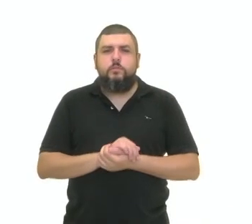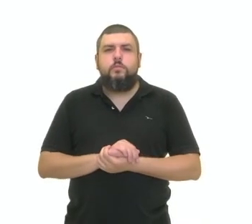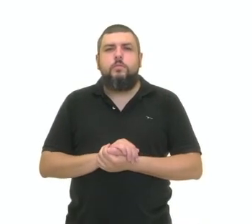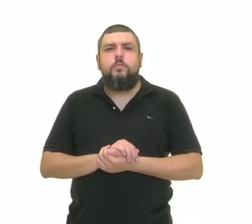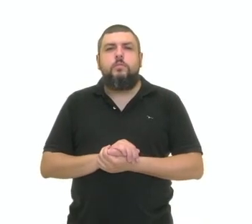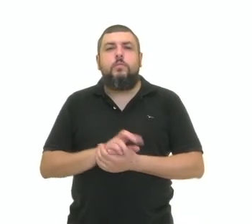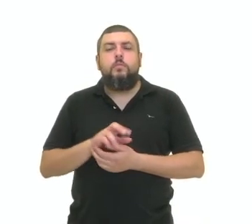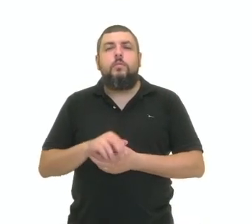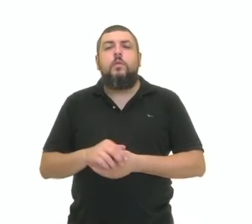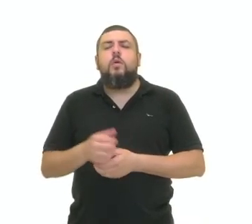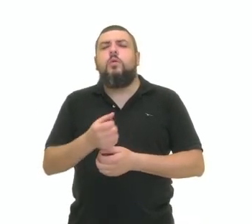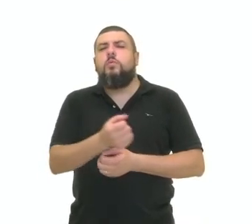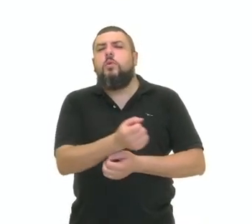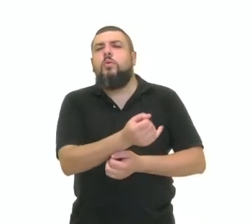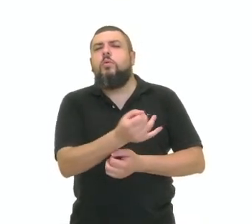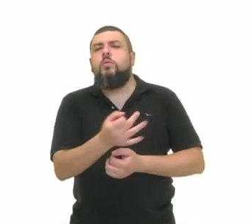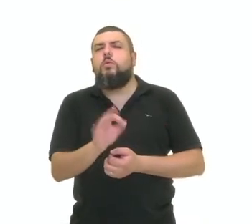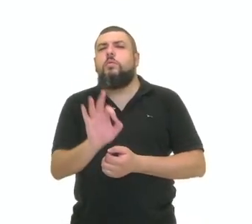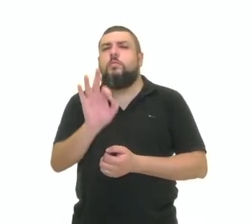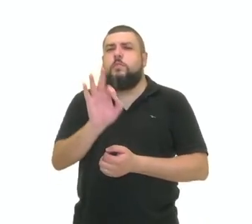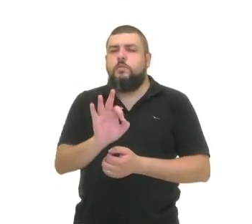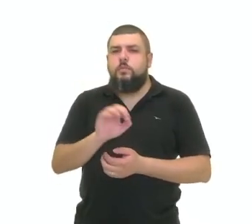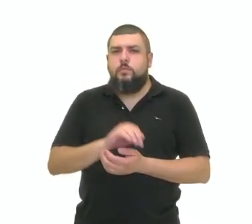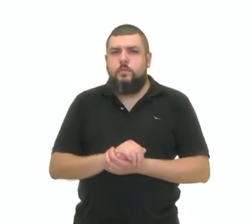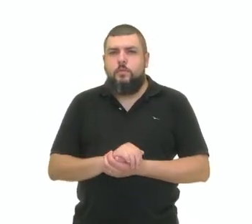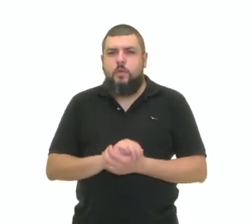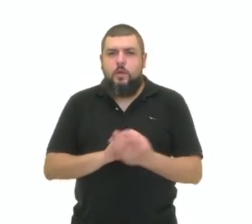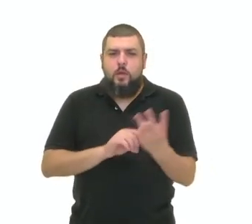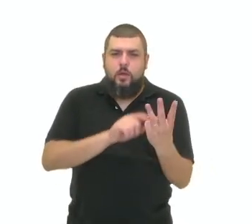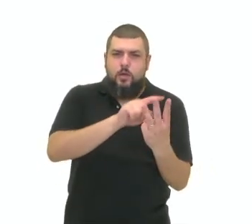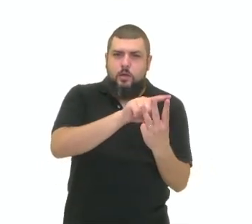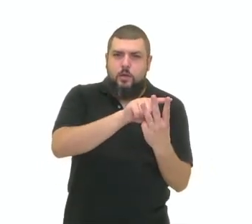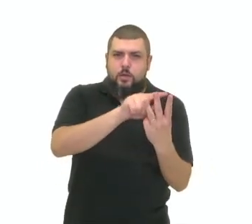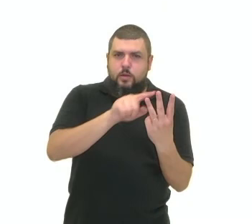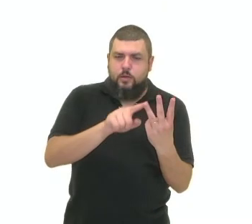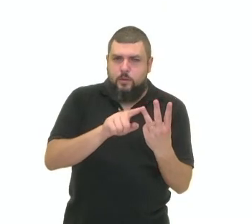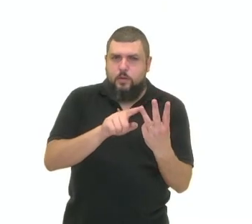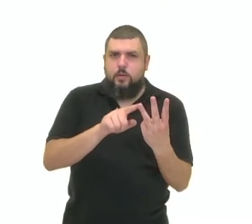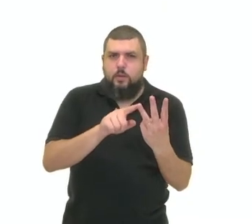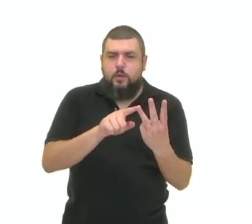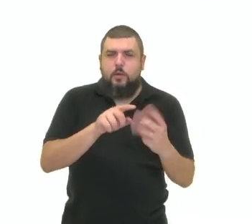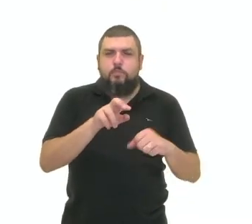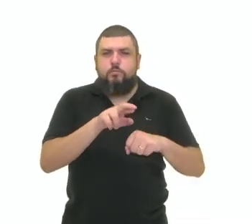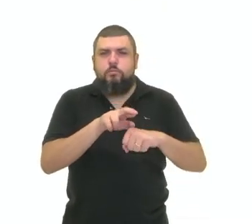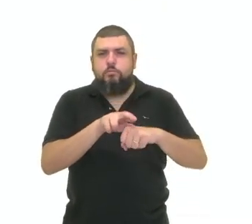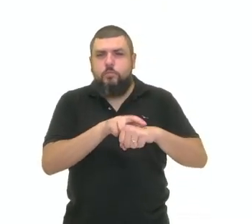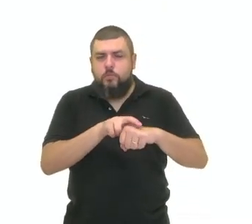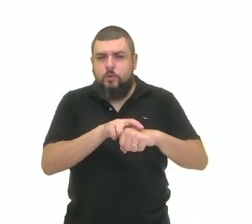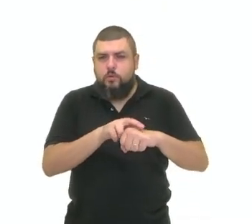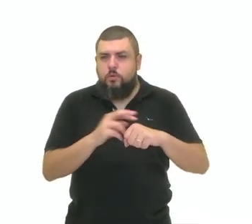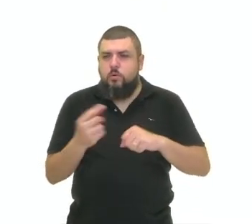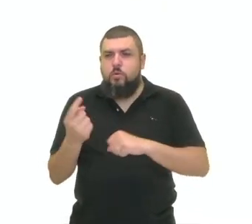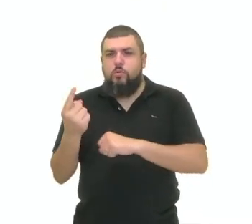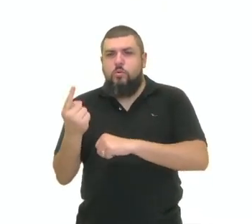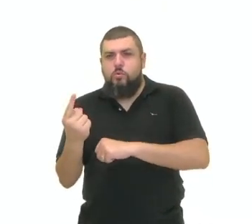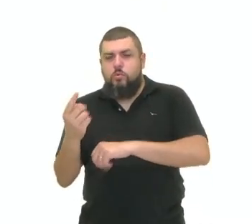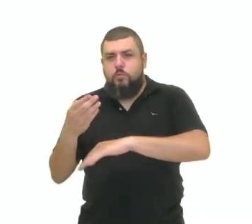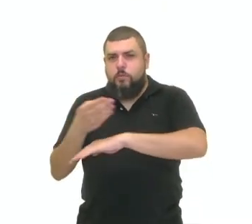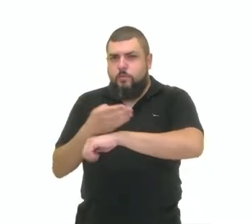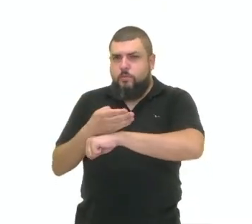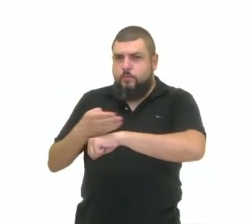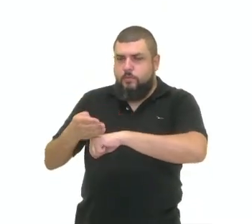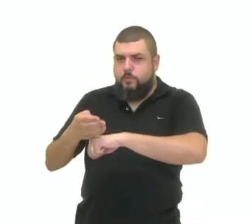então, representado foi de 3 plantas com flores púrpuras para uma planta com